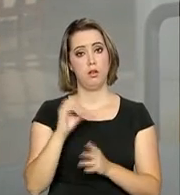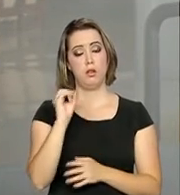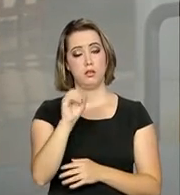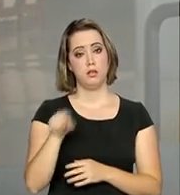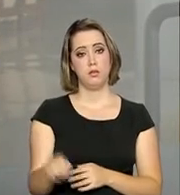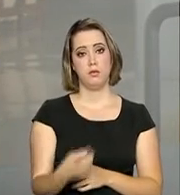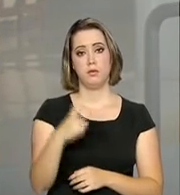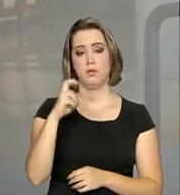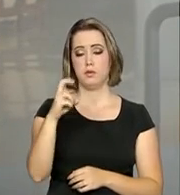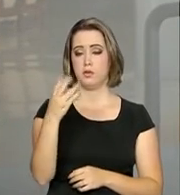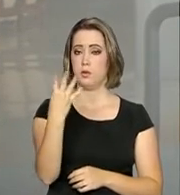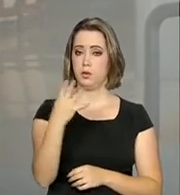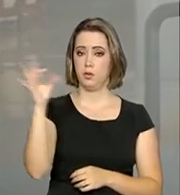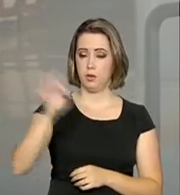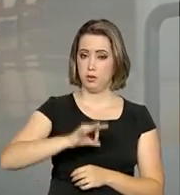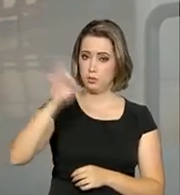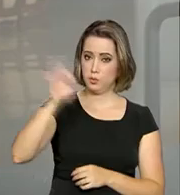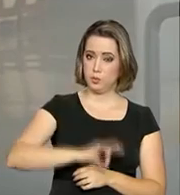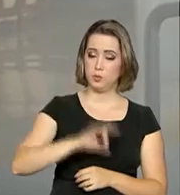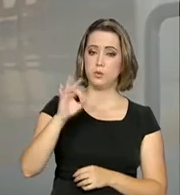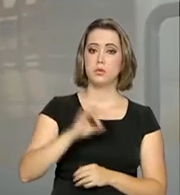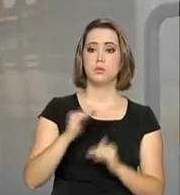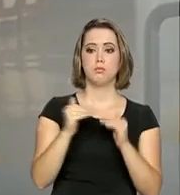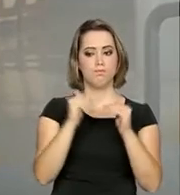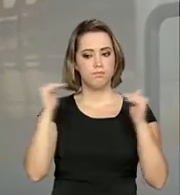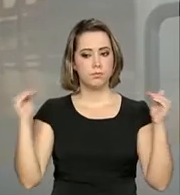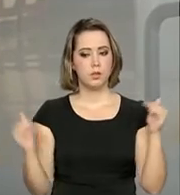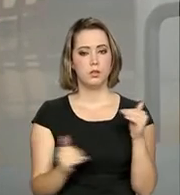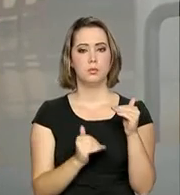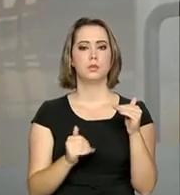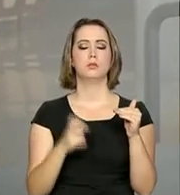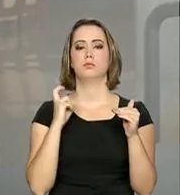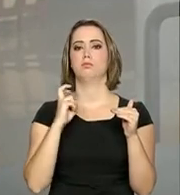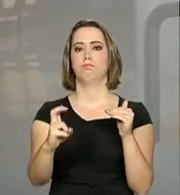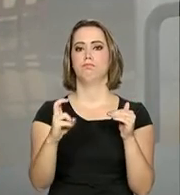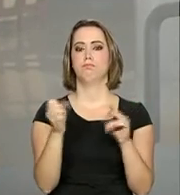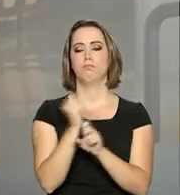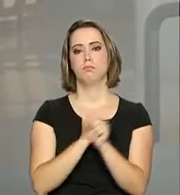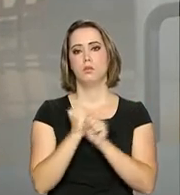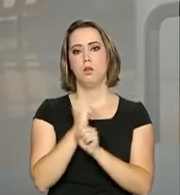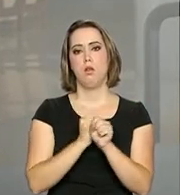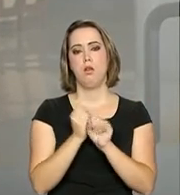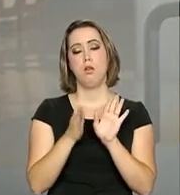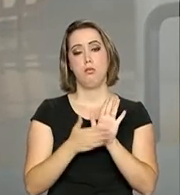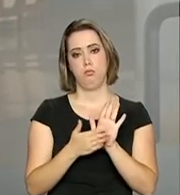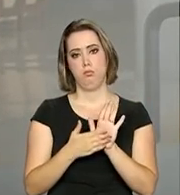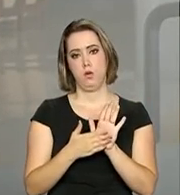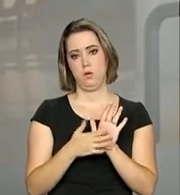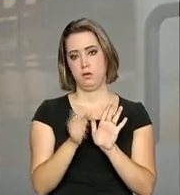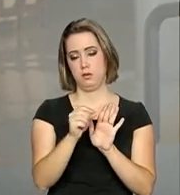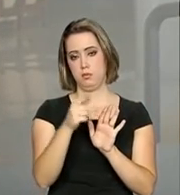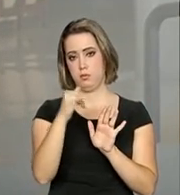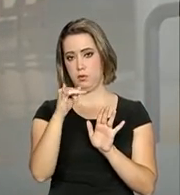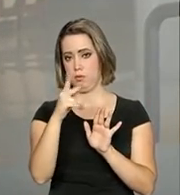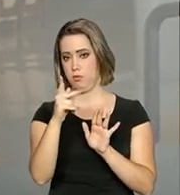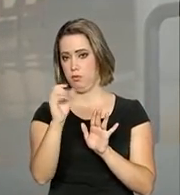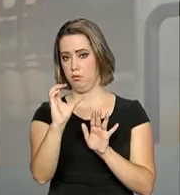0,54% é a mais baixa em 5 anos e traz o IPCA acumulado em 12 meses para